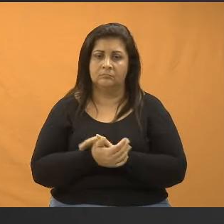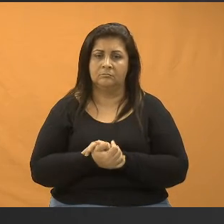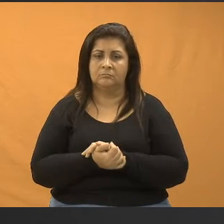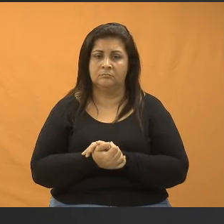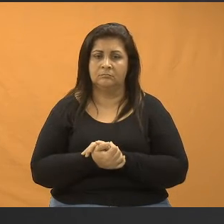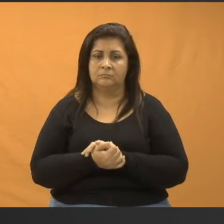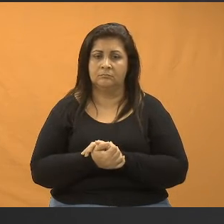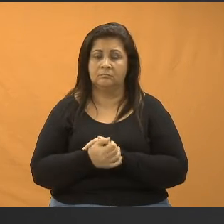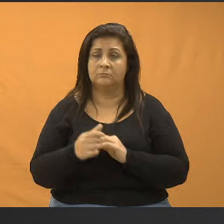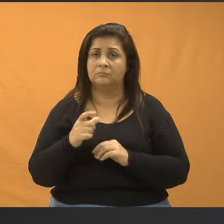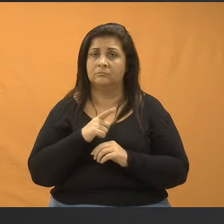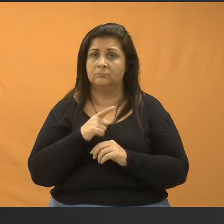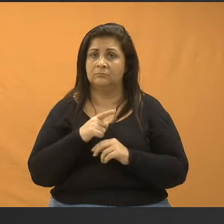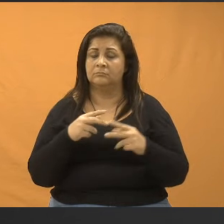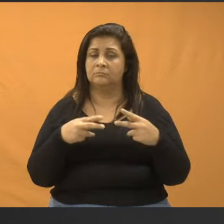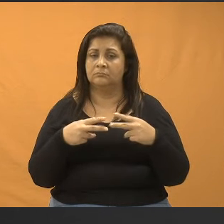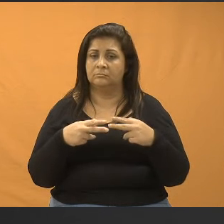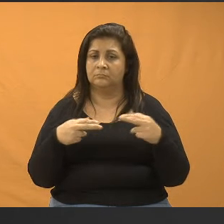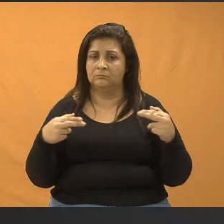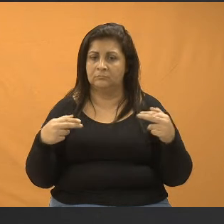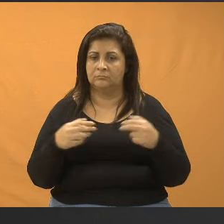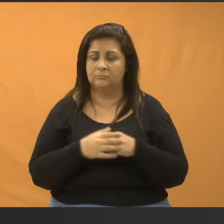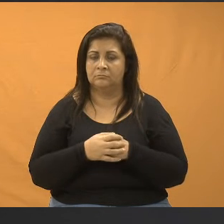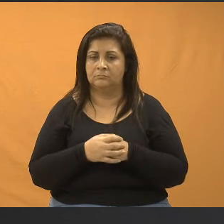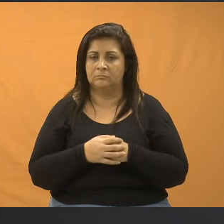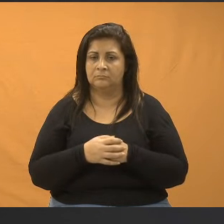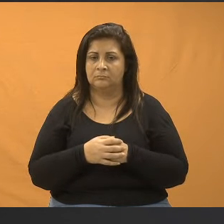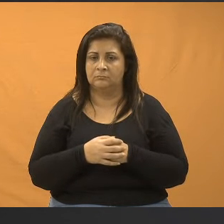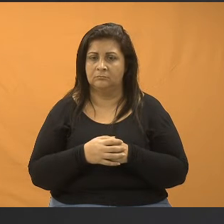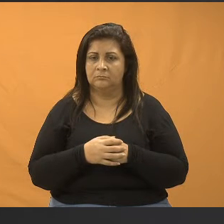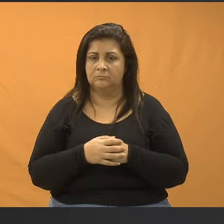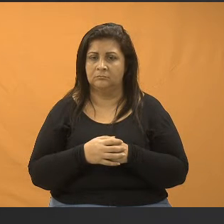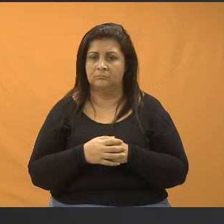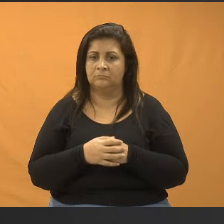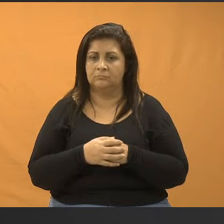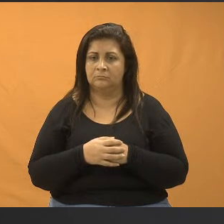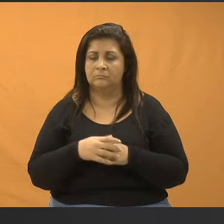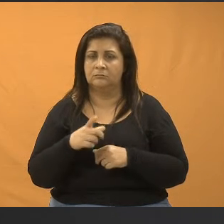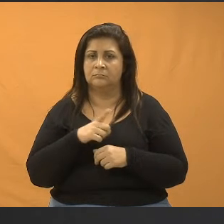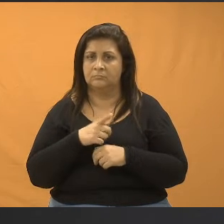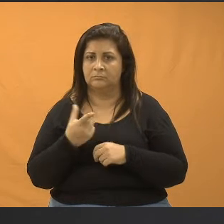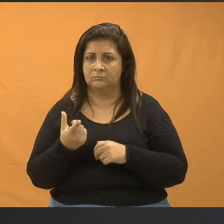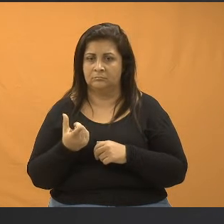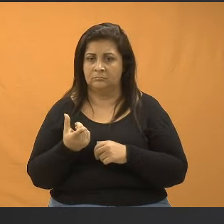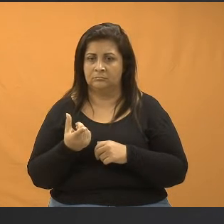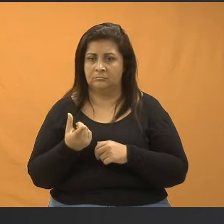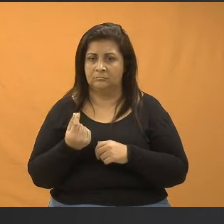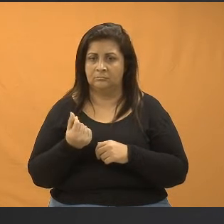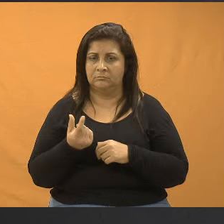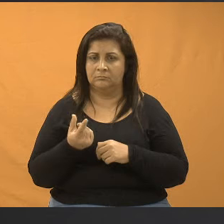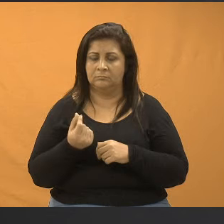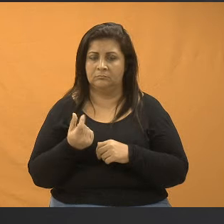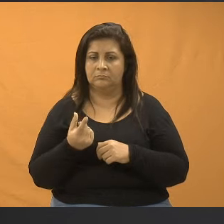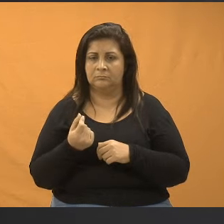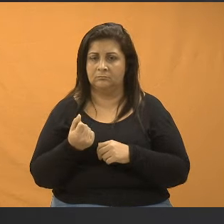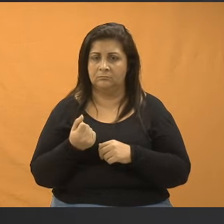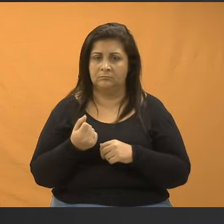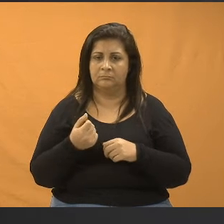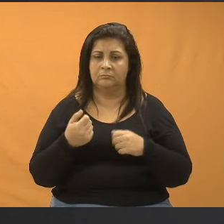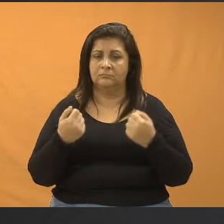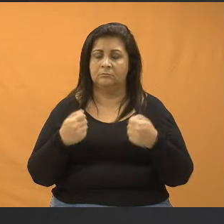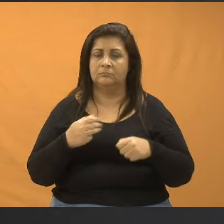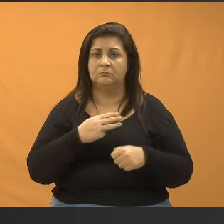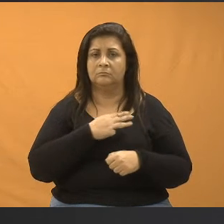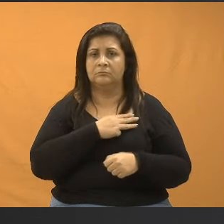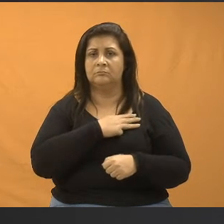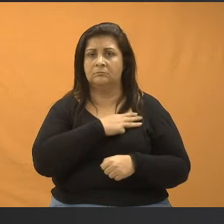um detalhe nessa história toda. Como gera recurso, ela não só depende do Ministério da